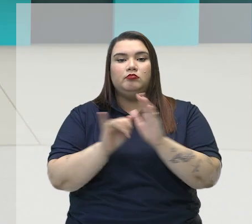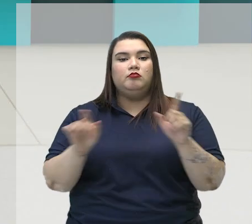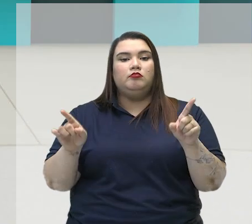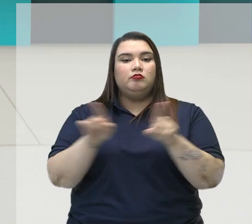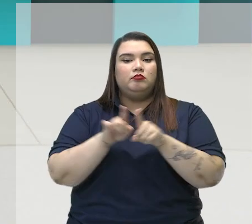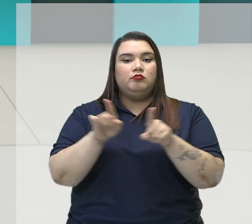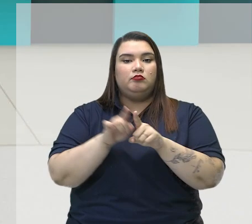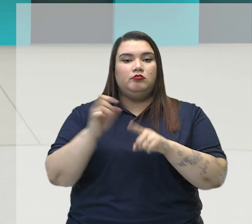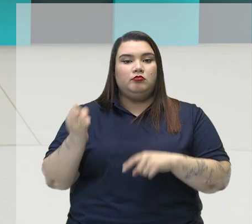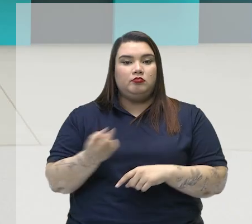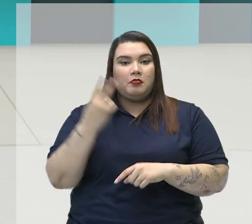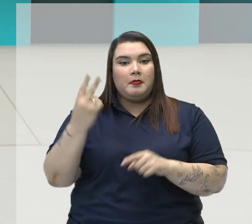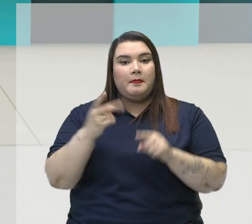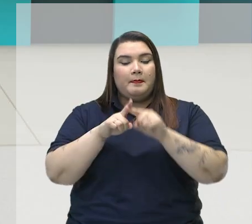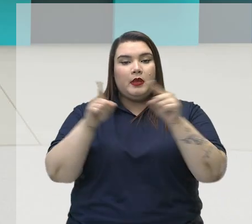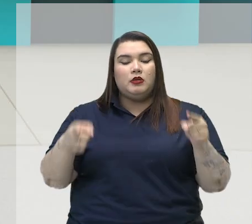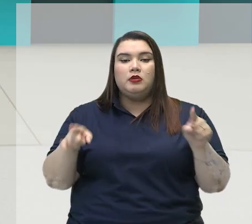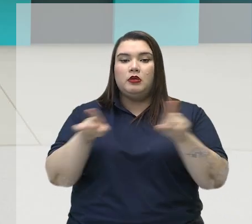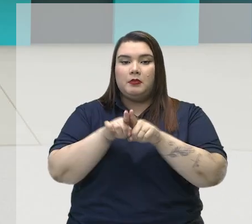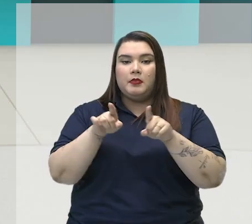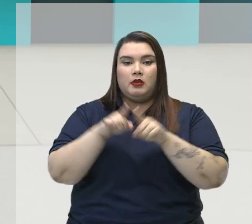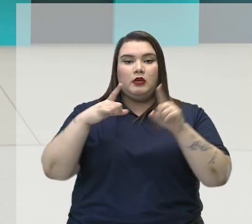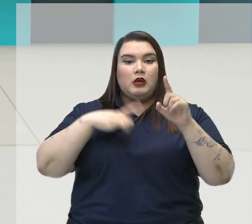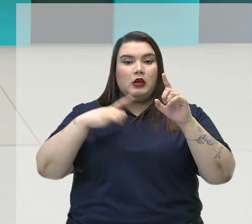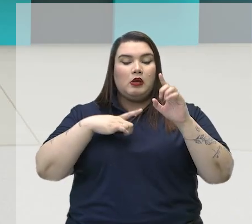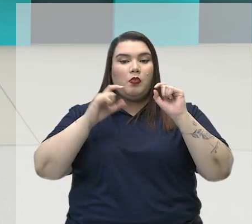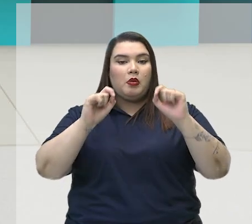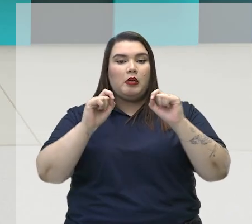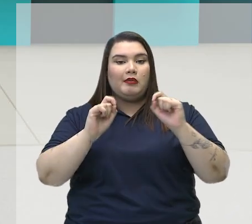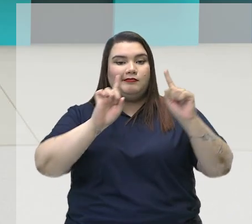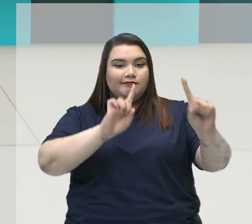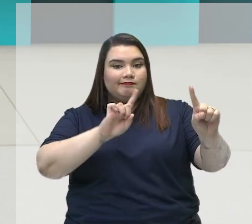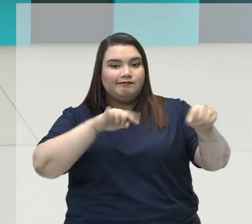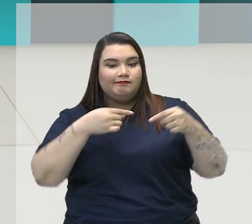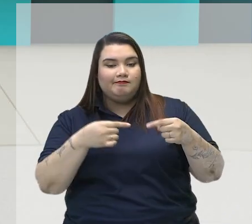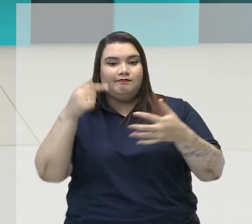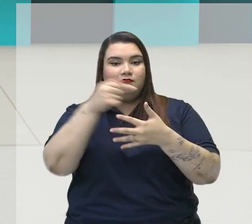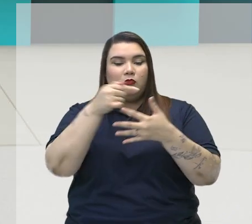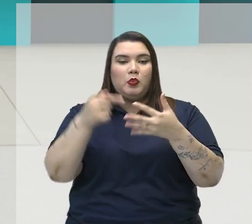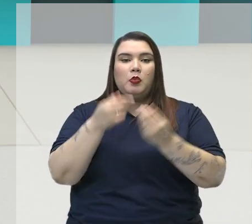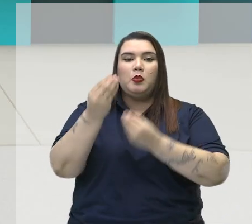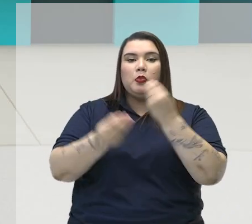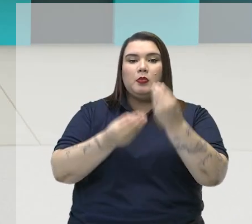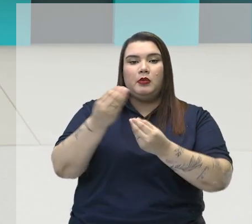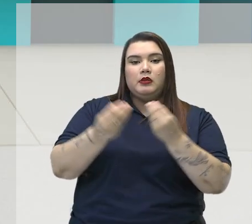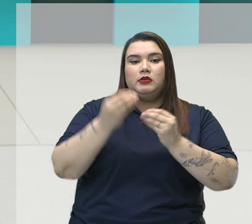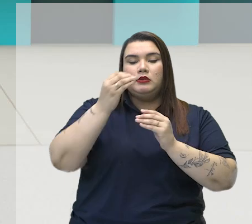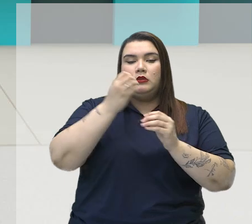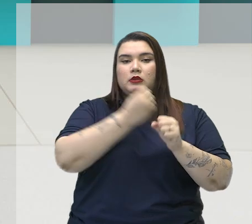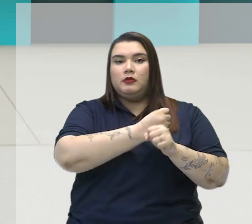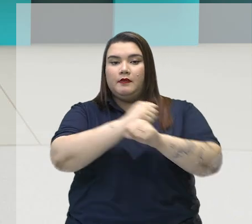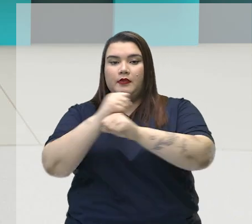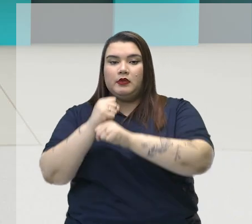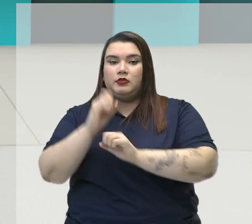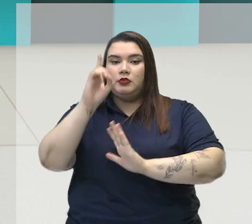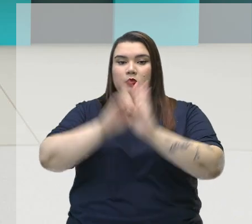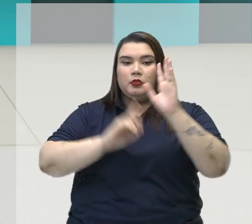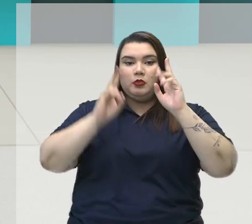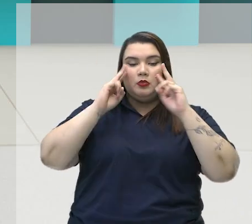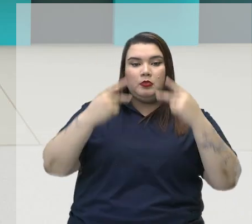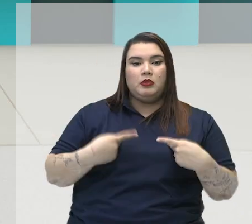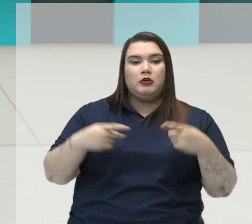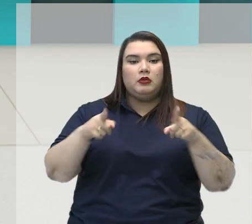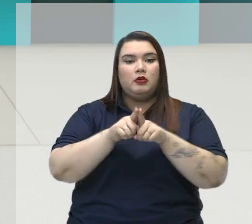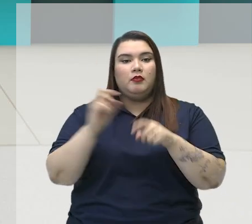reafirmando identidades e valores, mas também respondendo aos desafios atuais, como a defesa